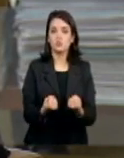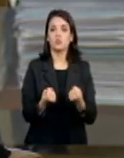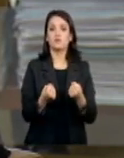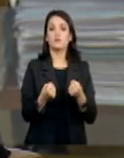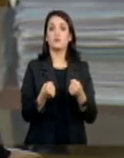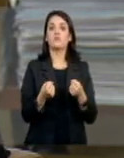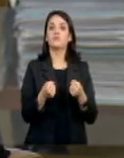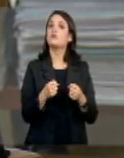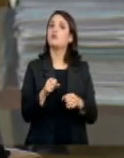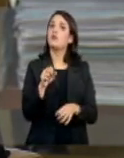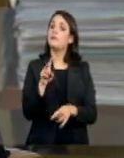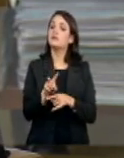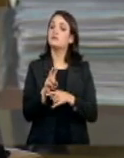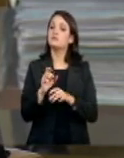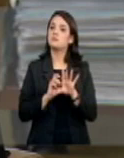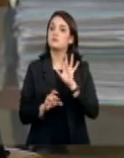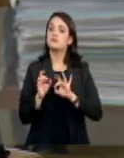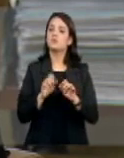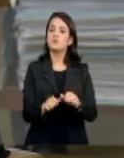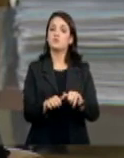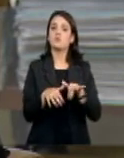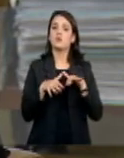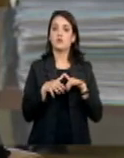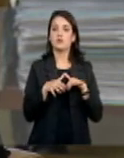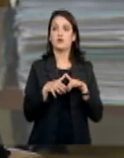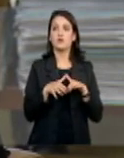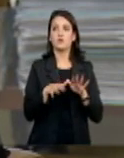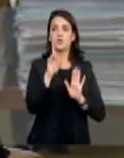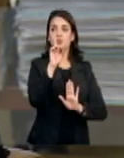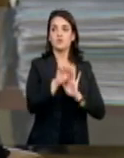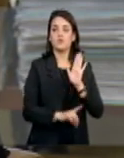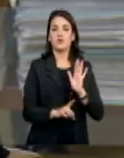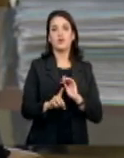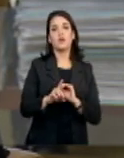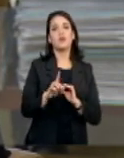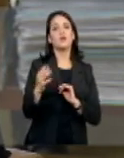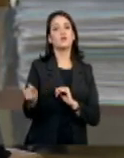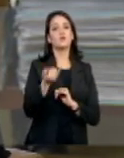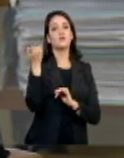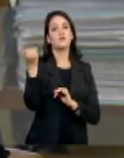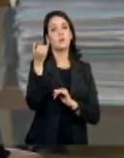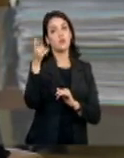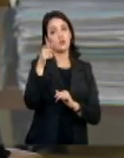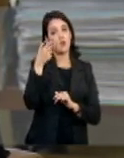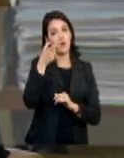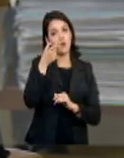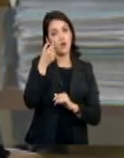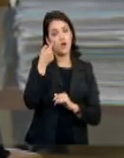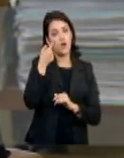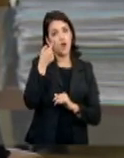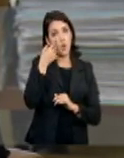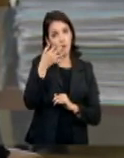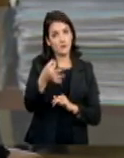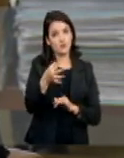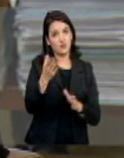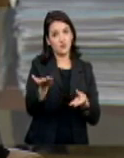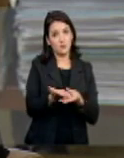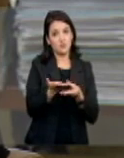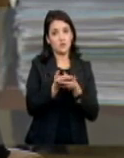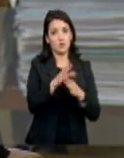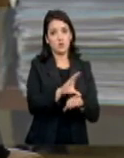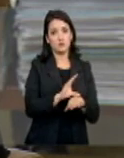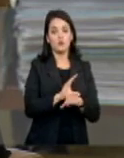quero reviver no ponto que o direito fundamental à observância do devido processo constitucional estende se também aos processos